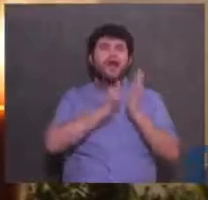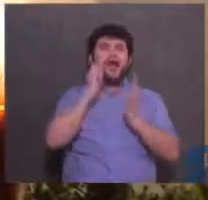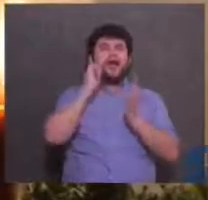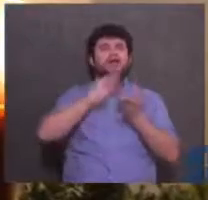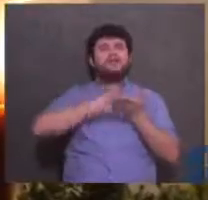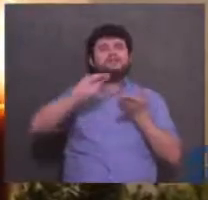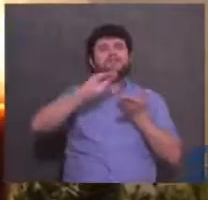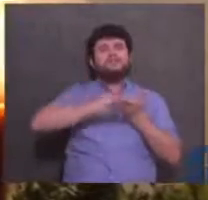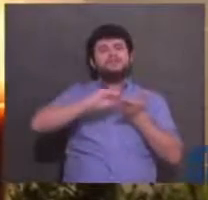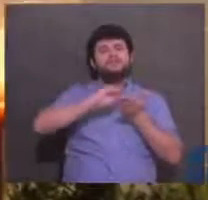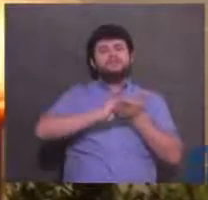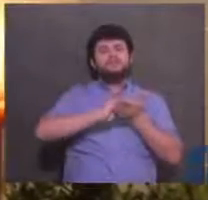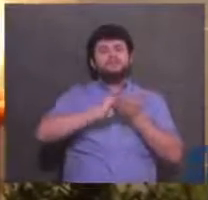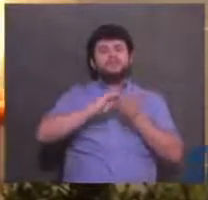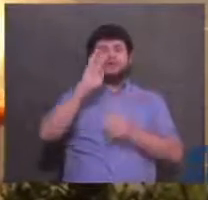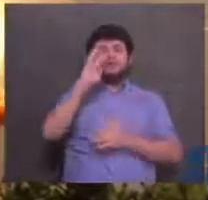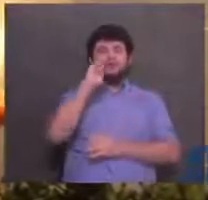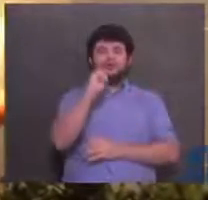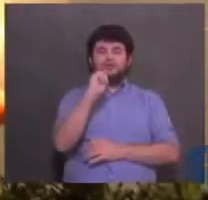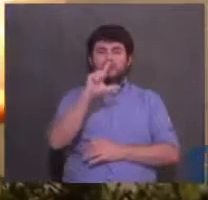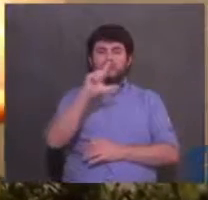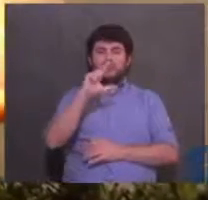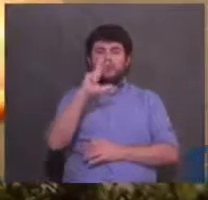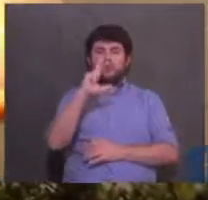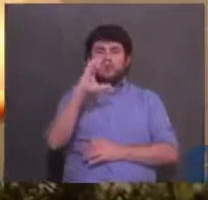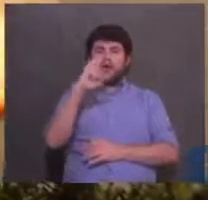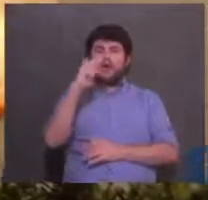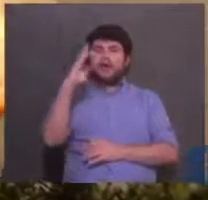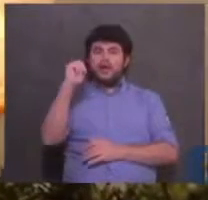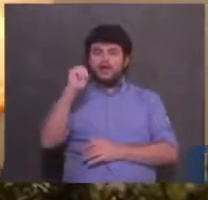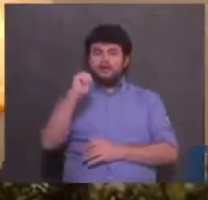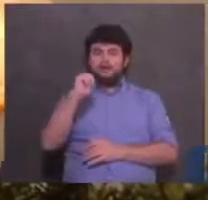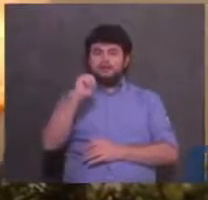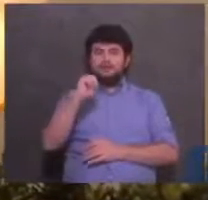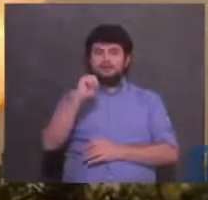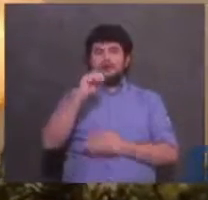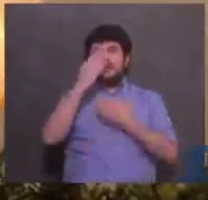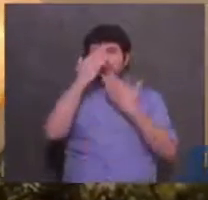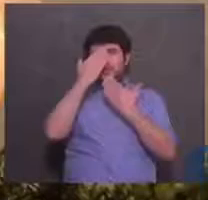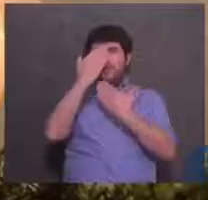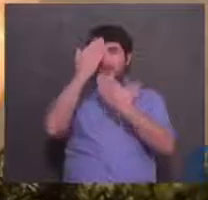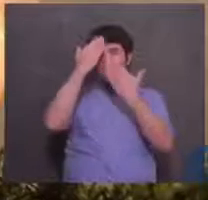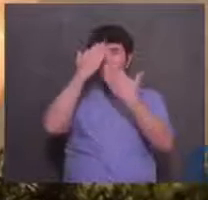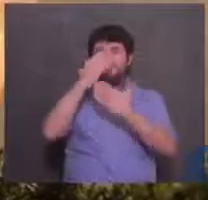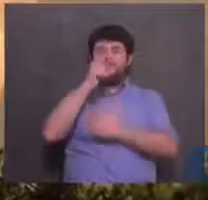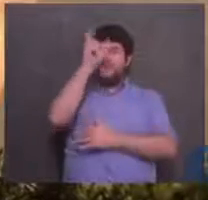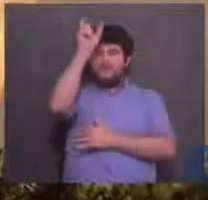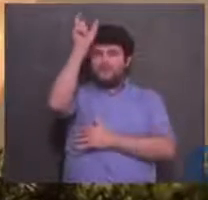segundo São Lucas. Glória a Deus.